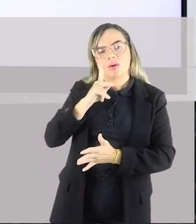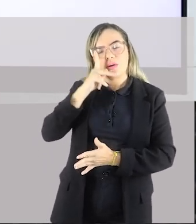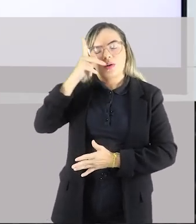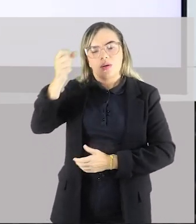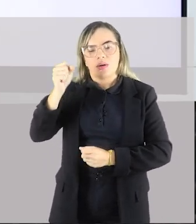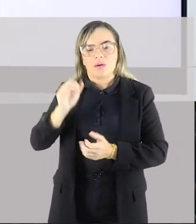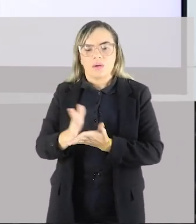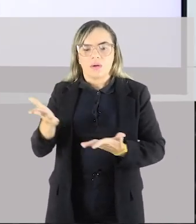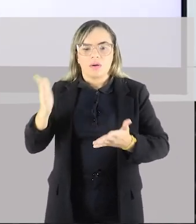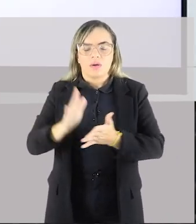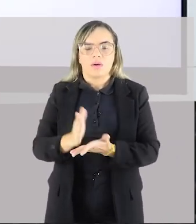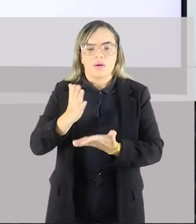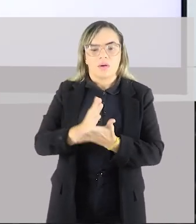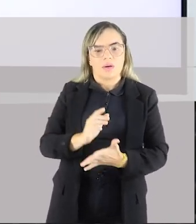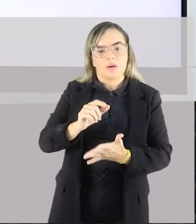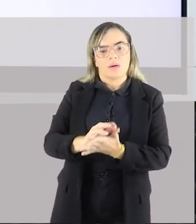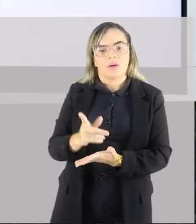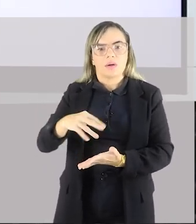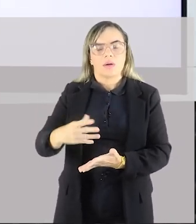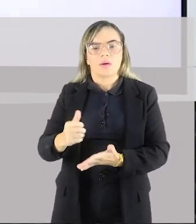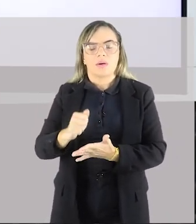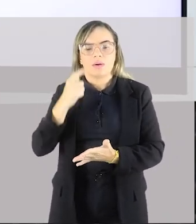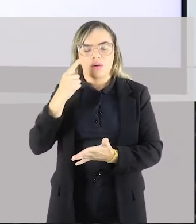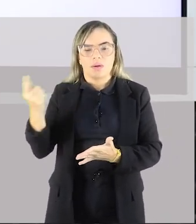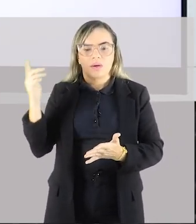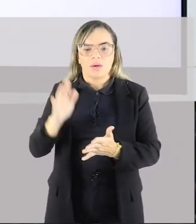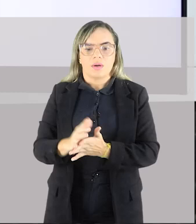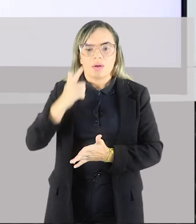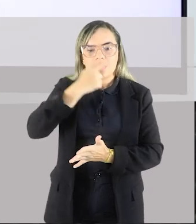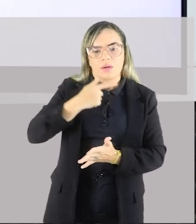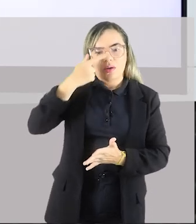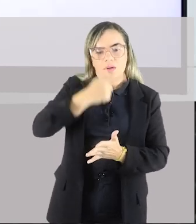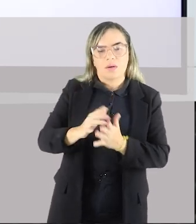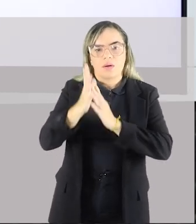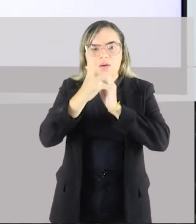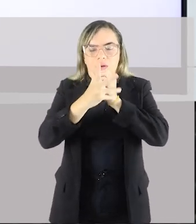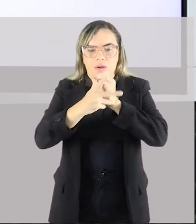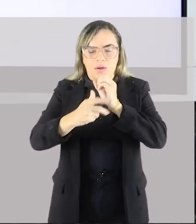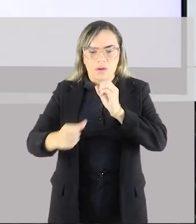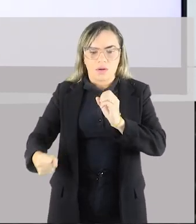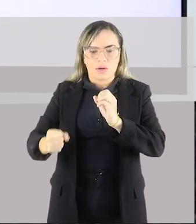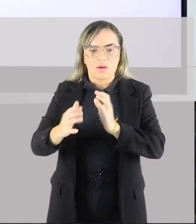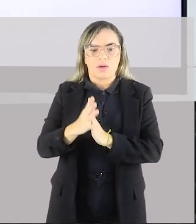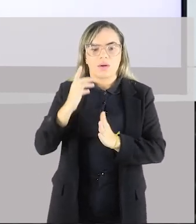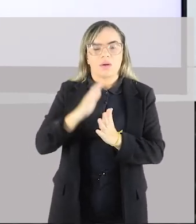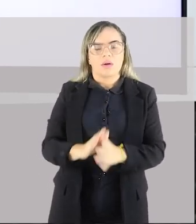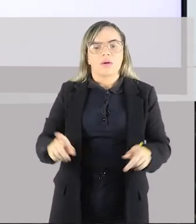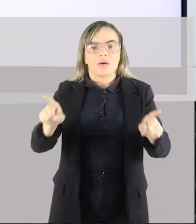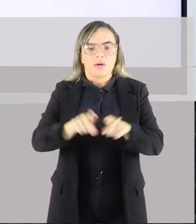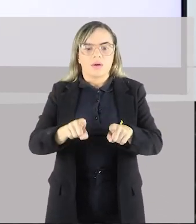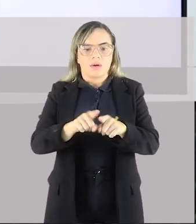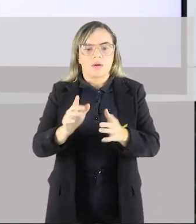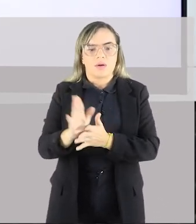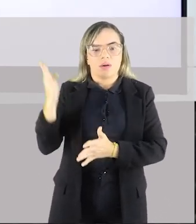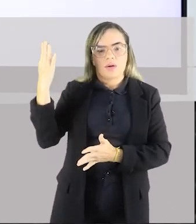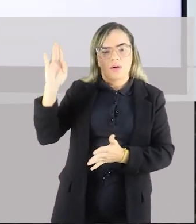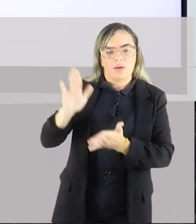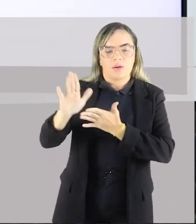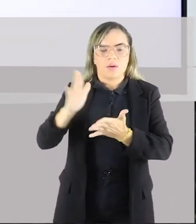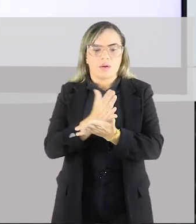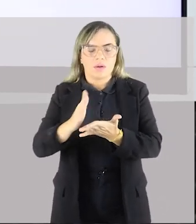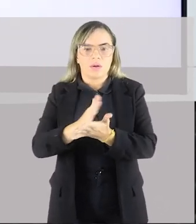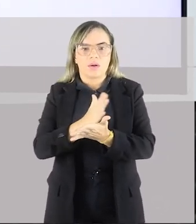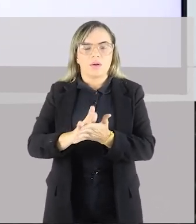da quebra, da glicose, nós chamamos isso também de oxidação, tá? E existe aqui na biologia